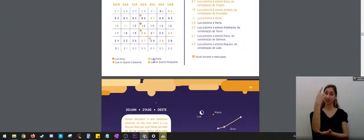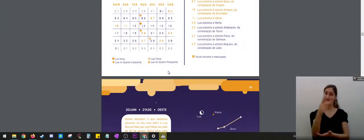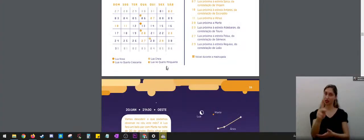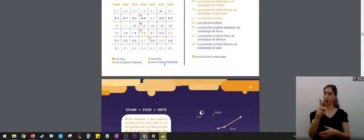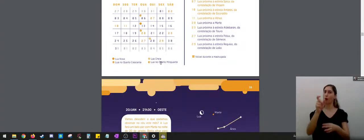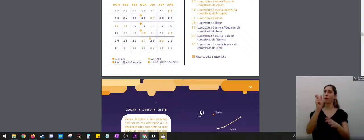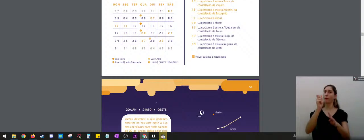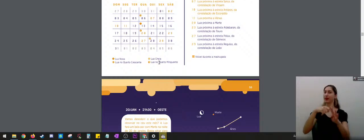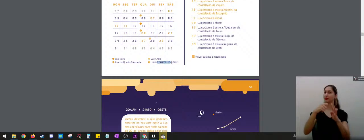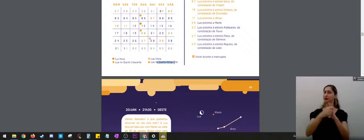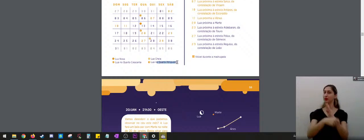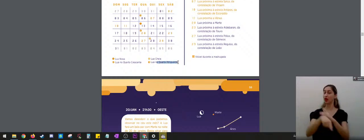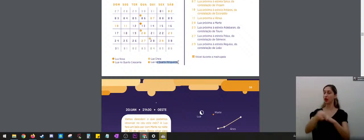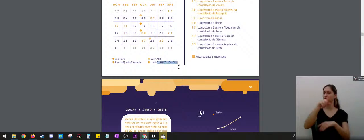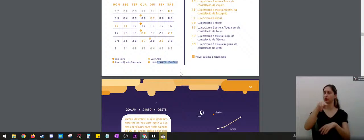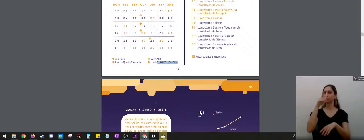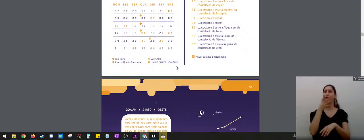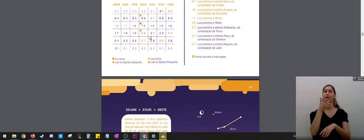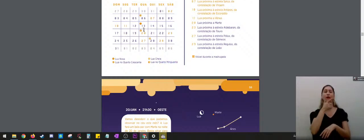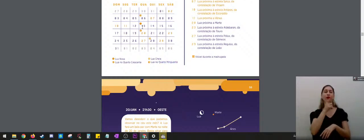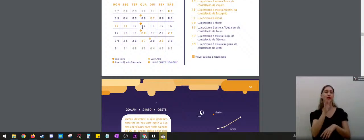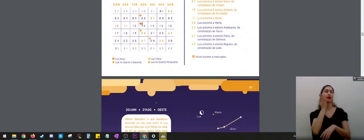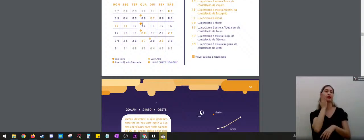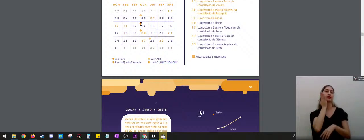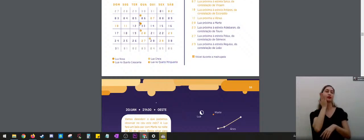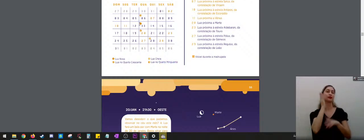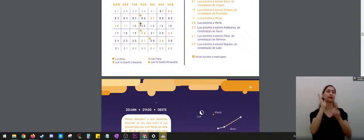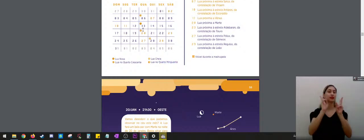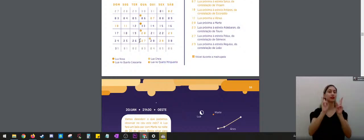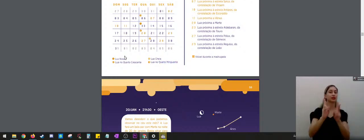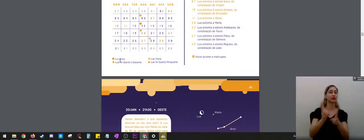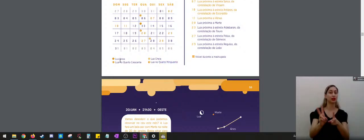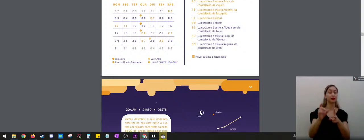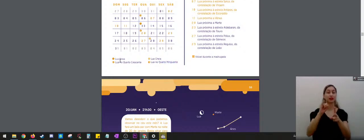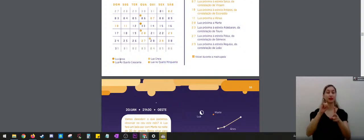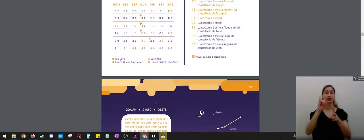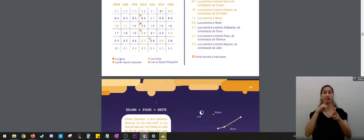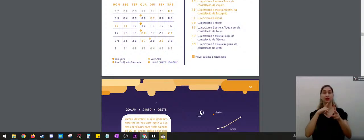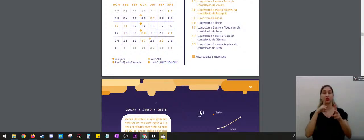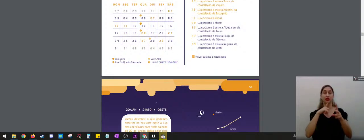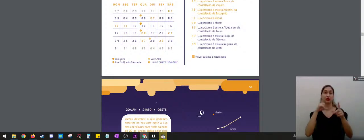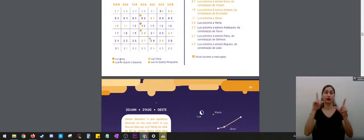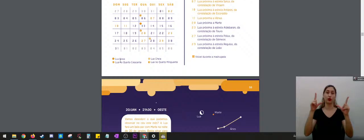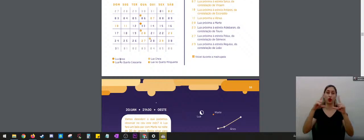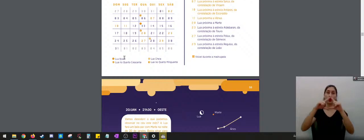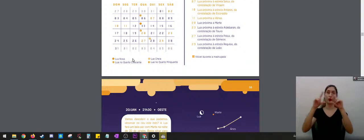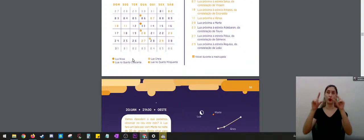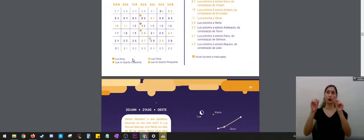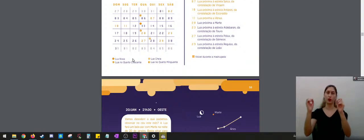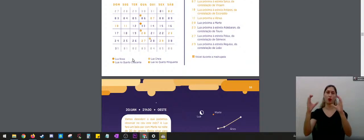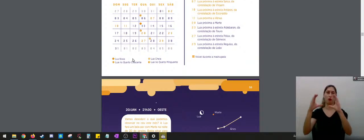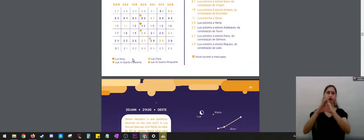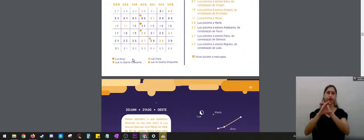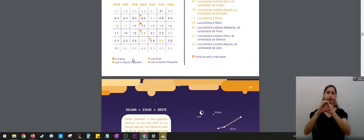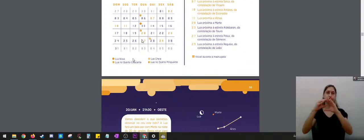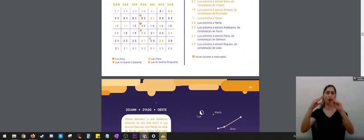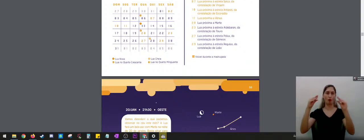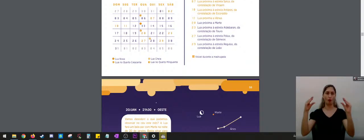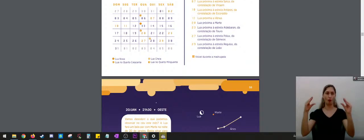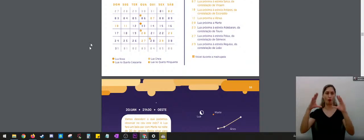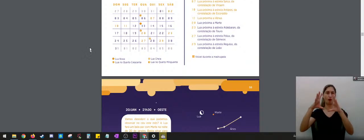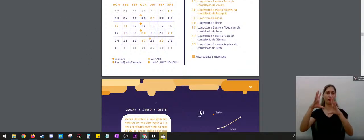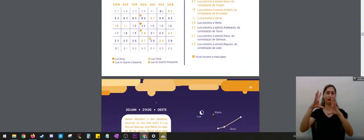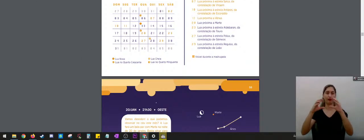olha a lua ela é quarto minguante né dia 13 semana que vem vai ser lua nova né E por aí Vai